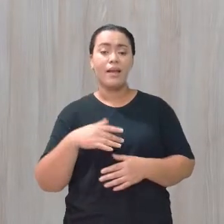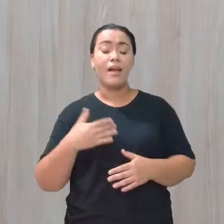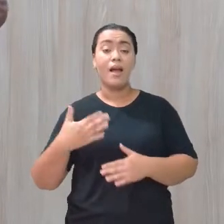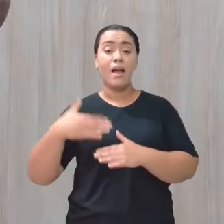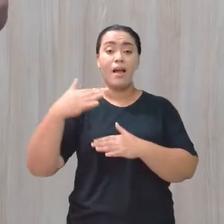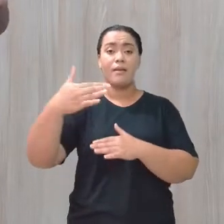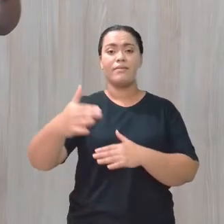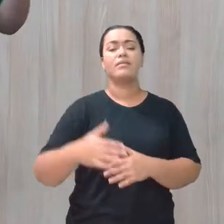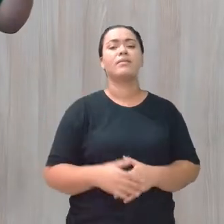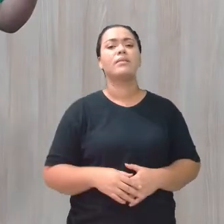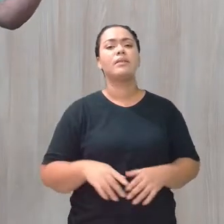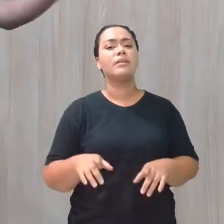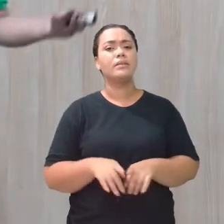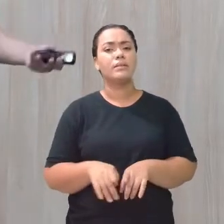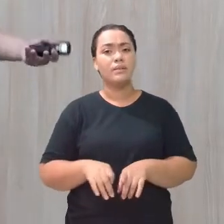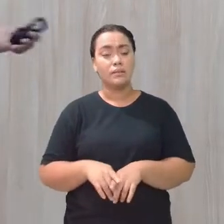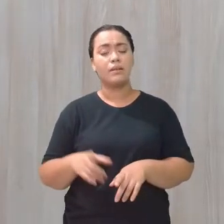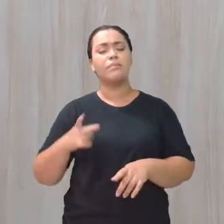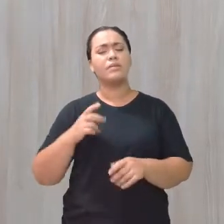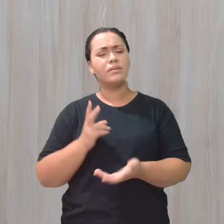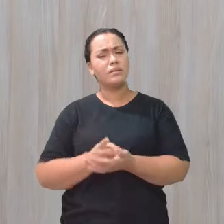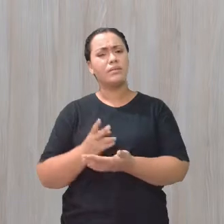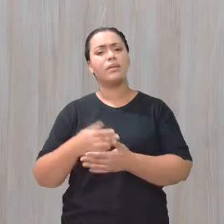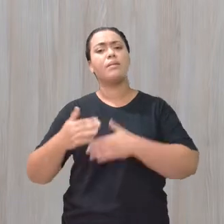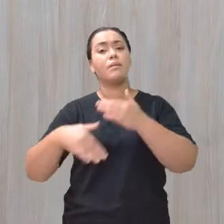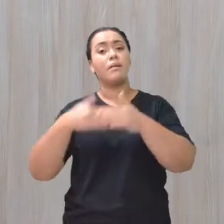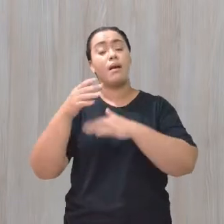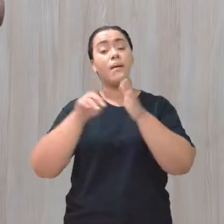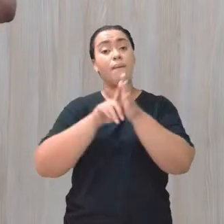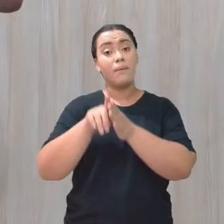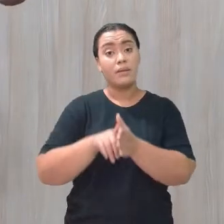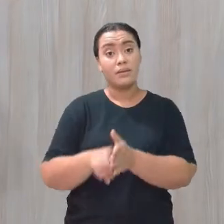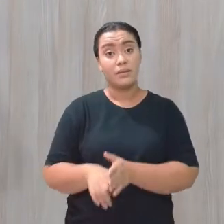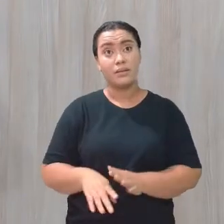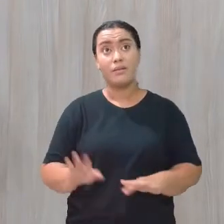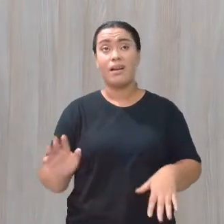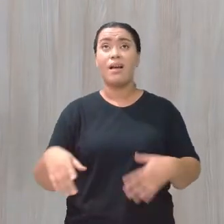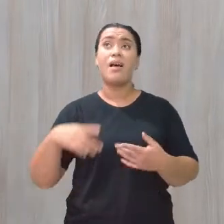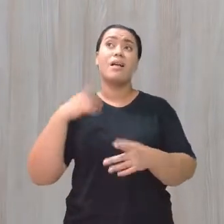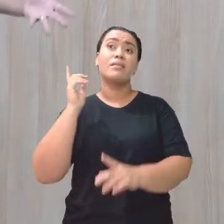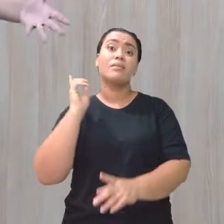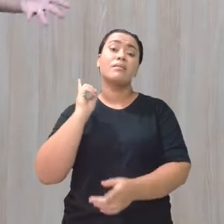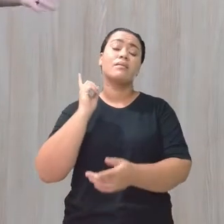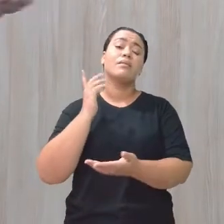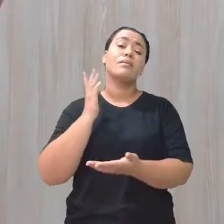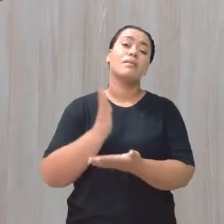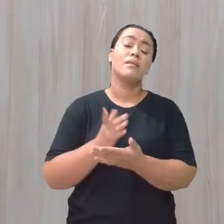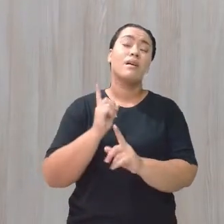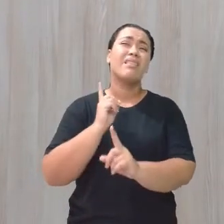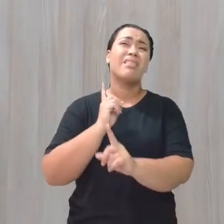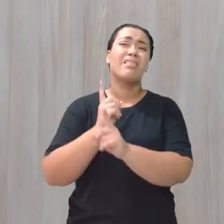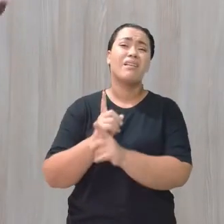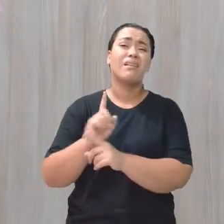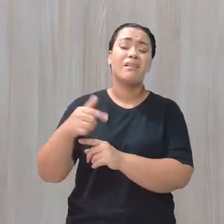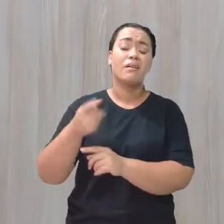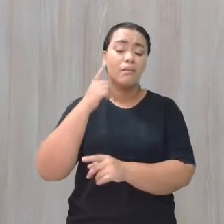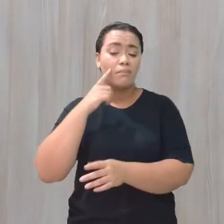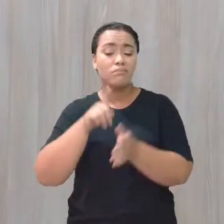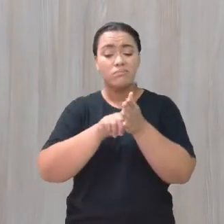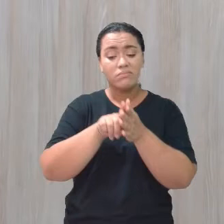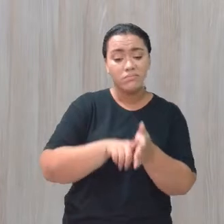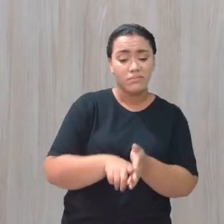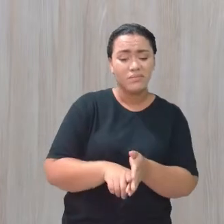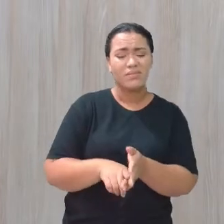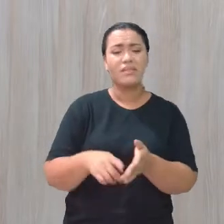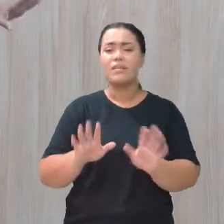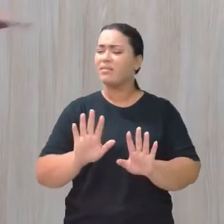avançar, e ela sempre está avançando com pesquisas. Então, até provar o contrário, a partir de pesquisas, a gente